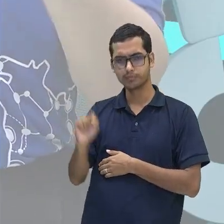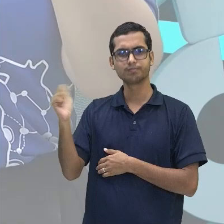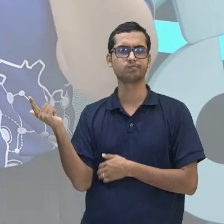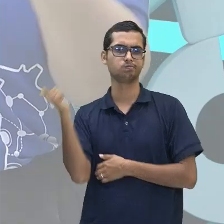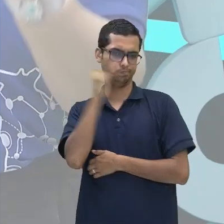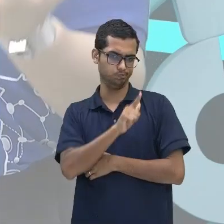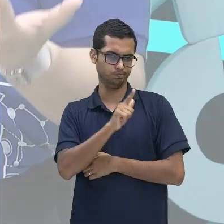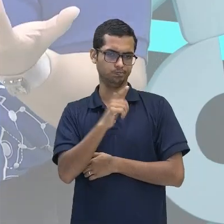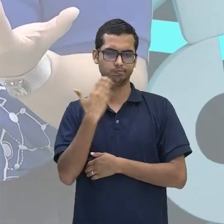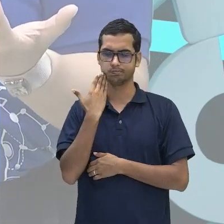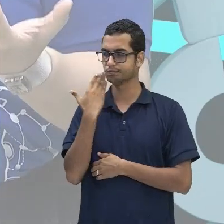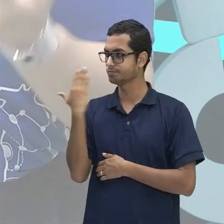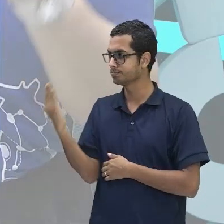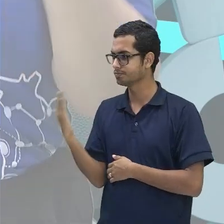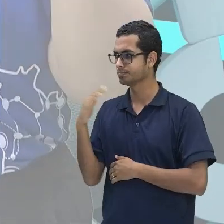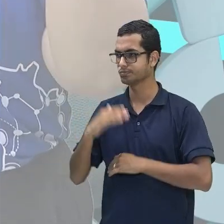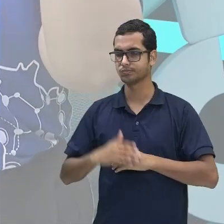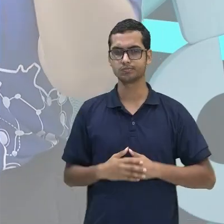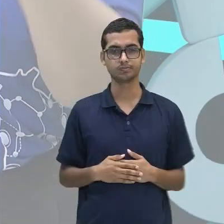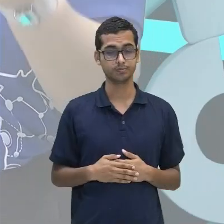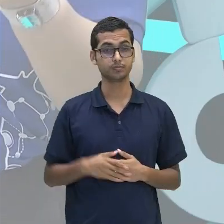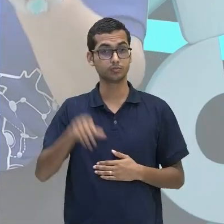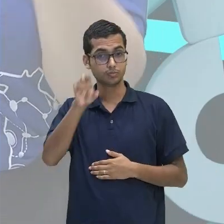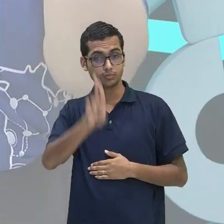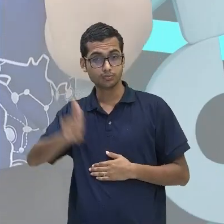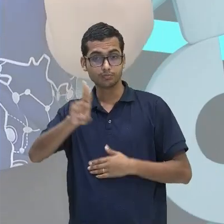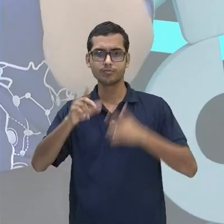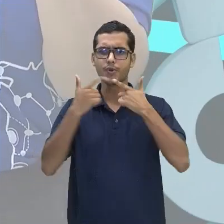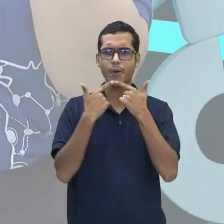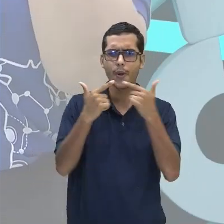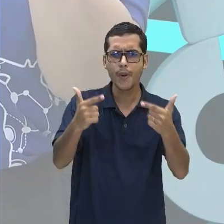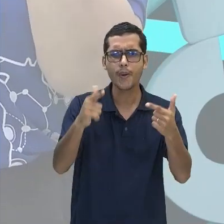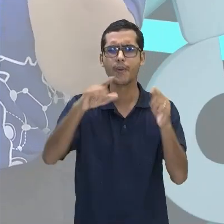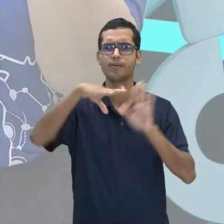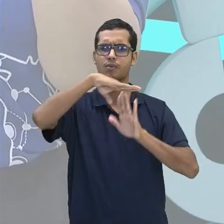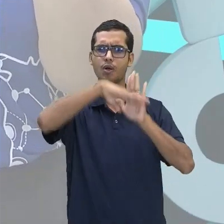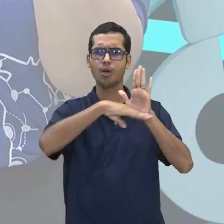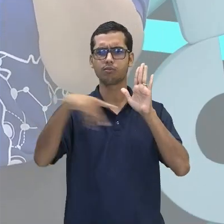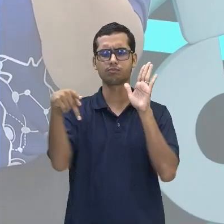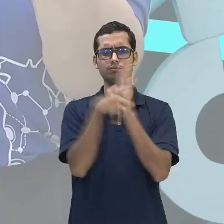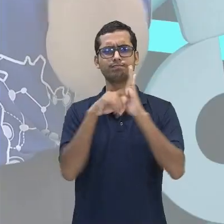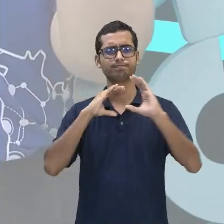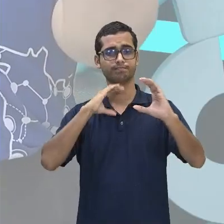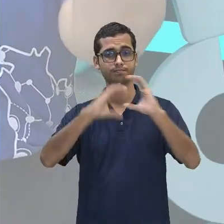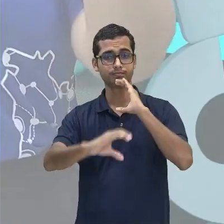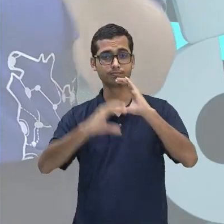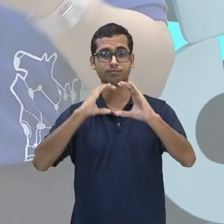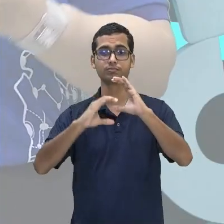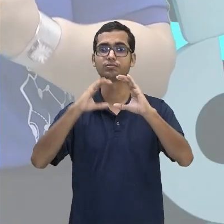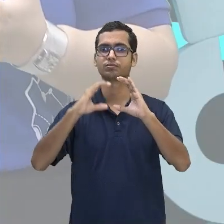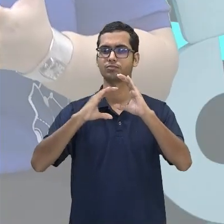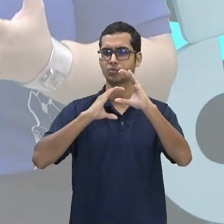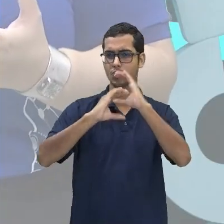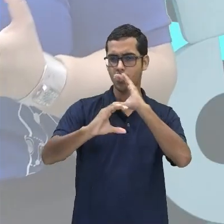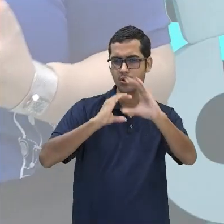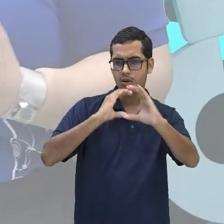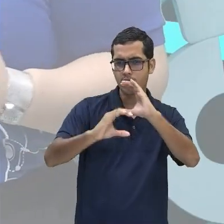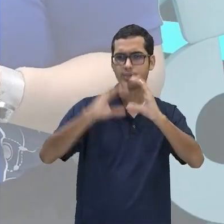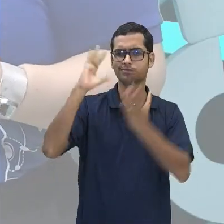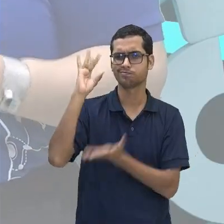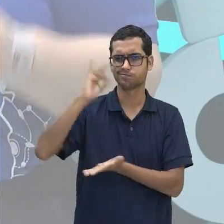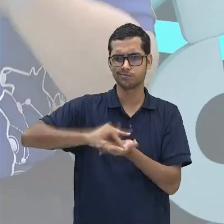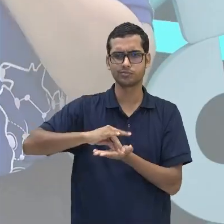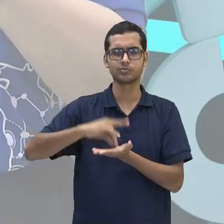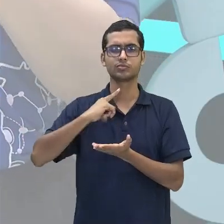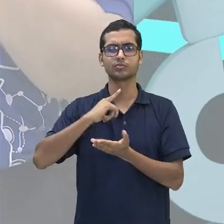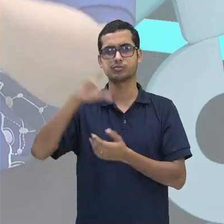processo, utilizando essa linguagem, estabelece-se a comunicação, né? Que aí também podemos lembrar da língua